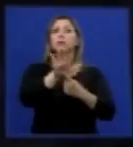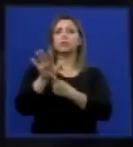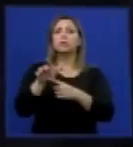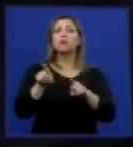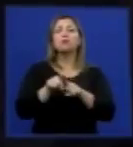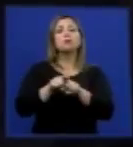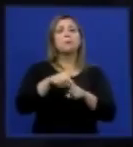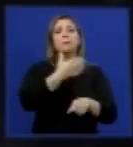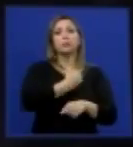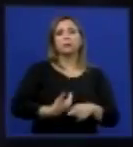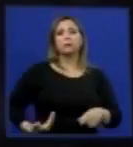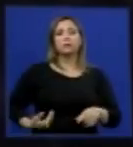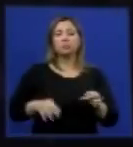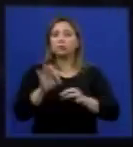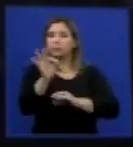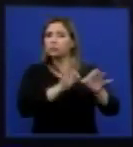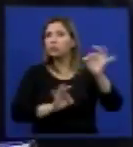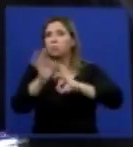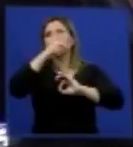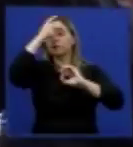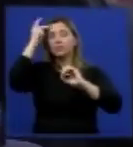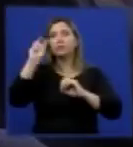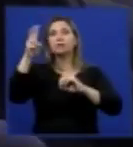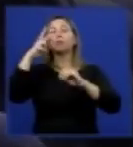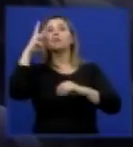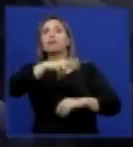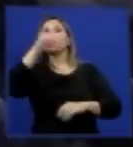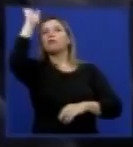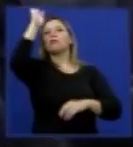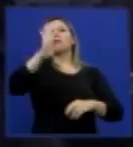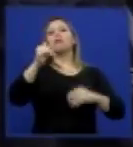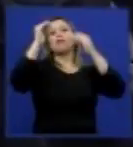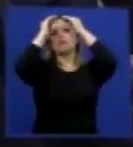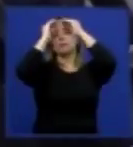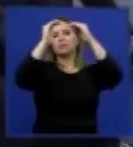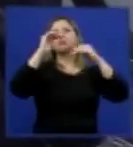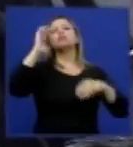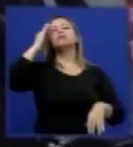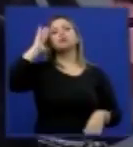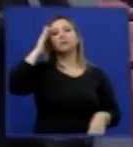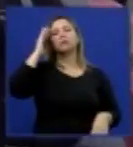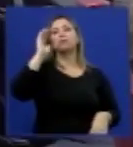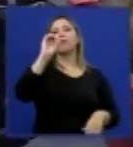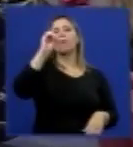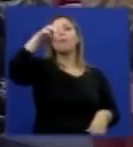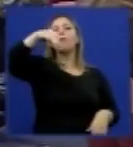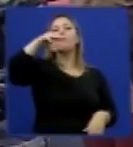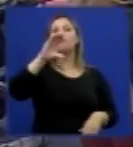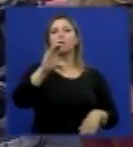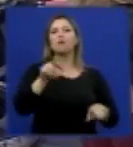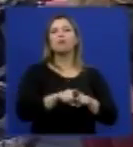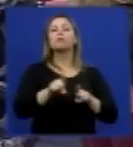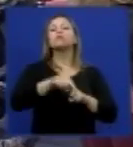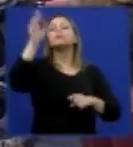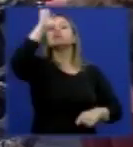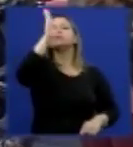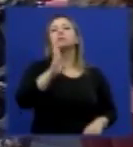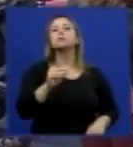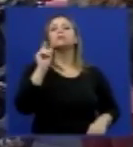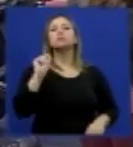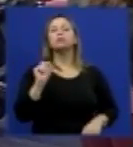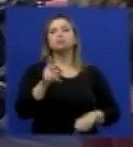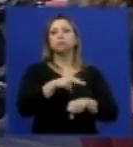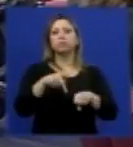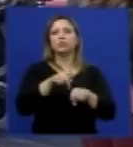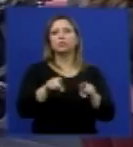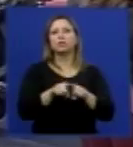Estado brasileiro para os organismos internacionais. Então, entendeu a OMC que o Estado brasileiro ele deveria,